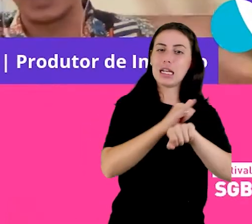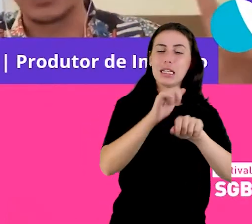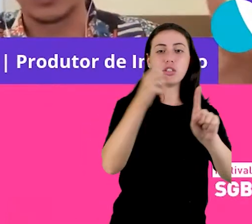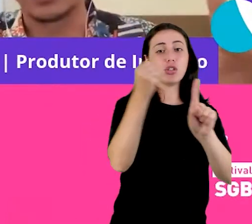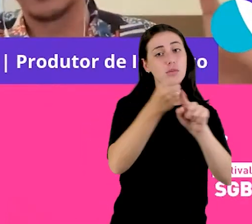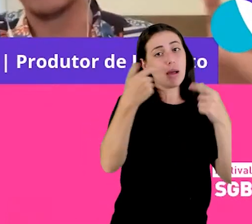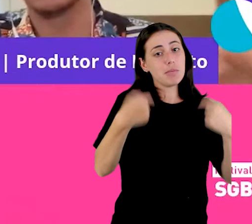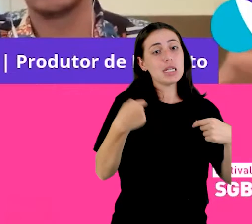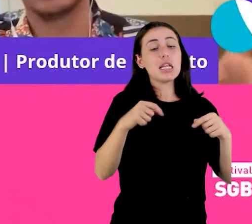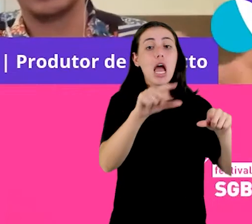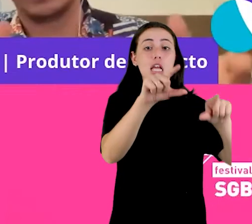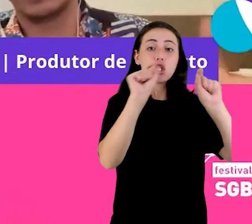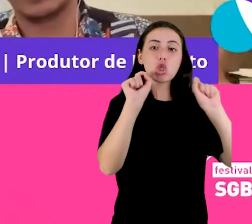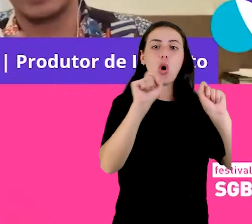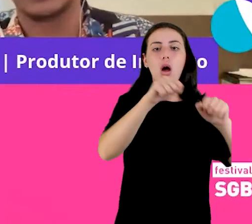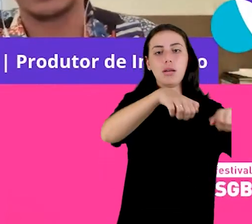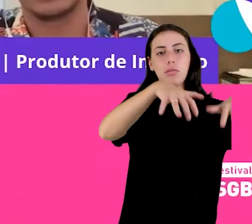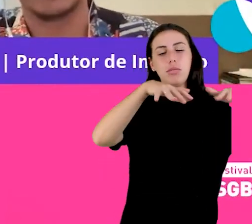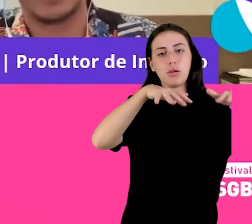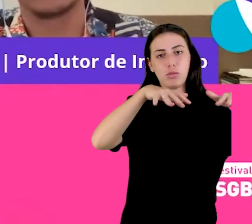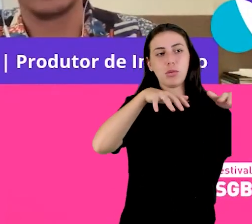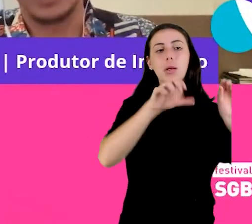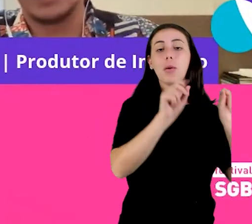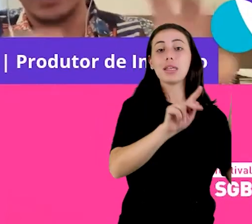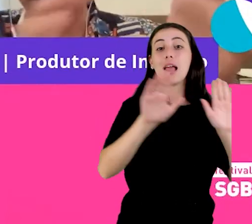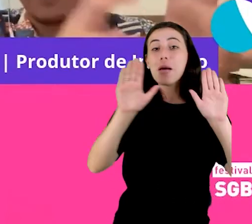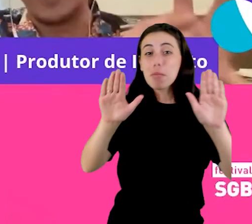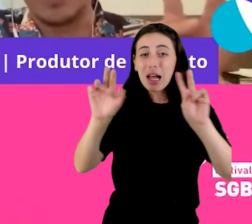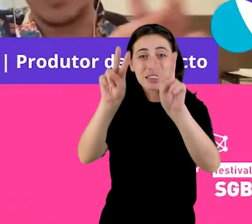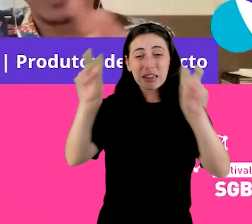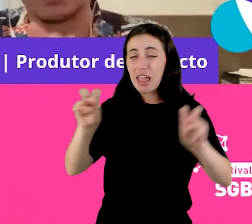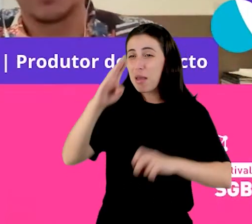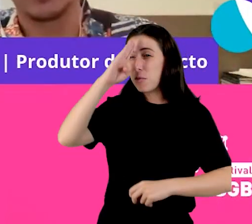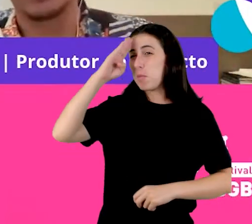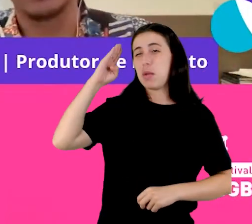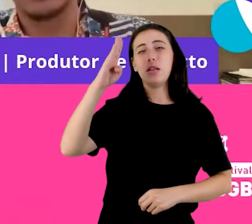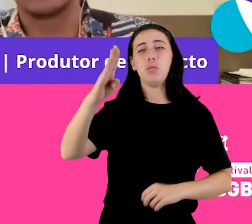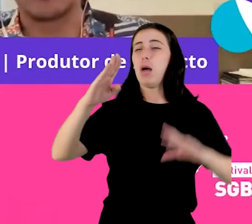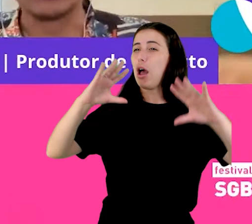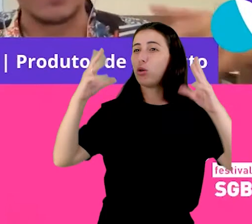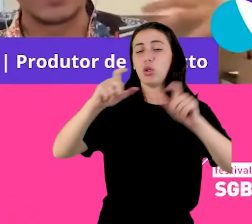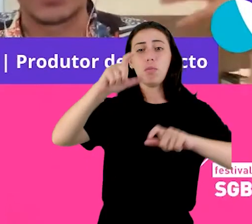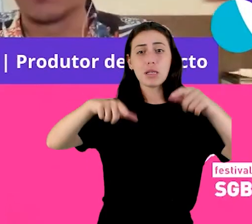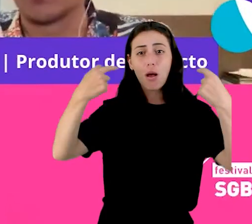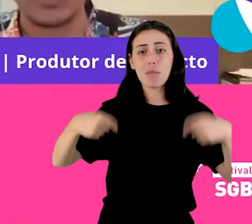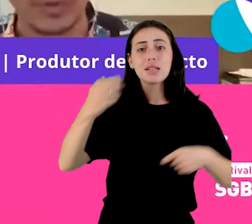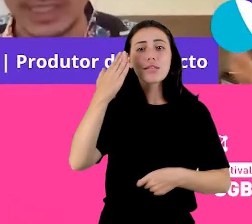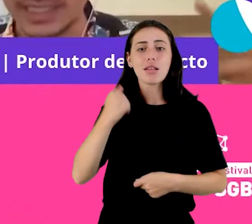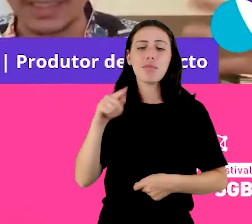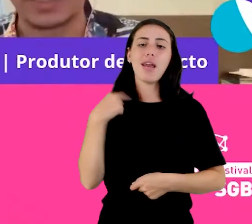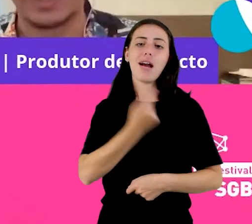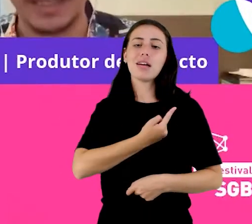dos processos, quando a gente começa a pensar a estratégia, né, de impacto, definir um pouco esse público, né? Só que alguns temas que são